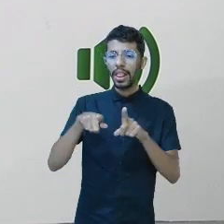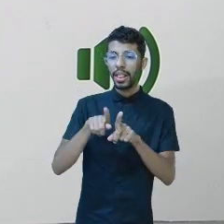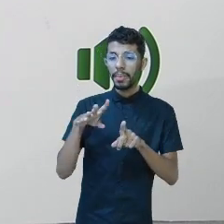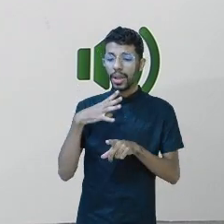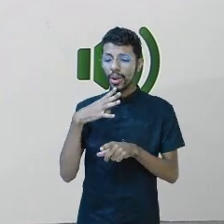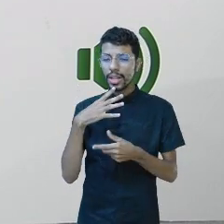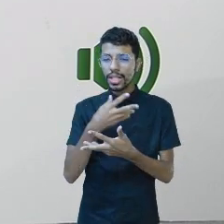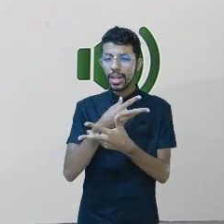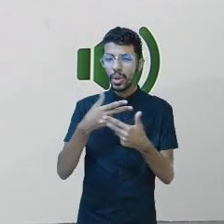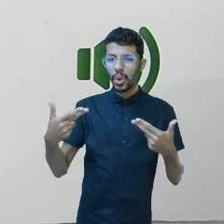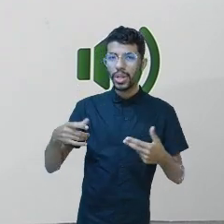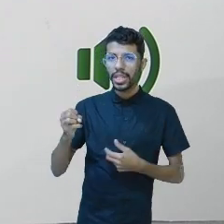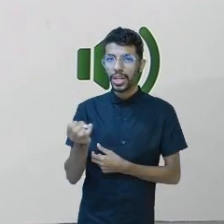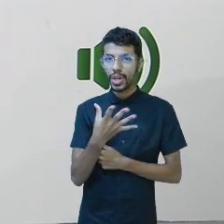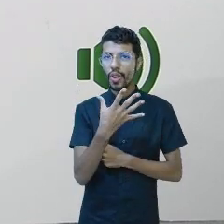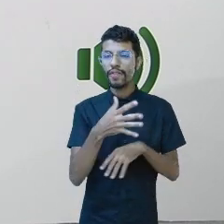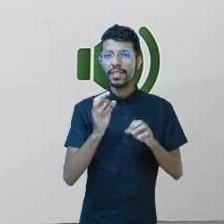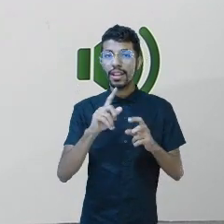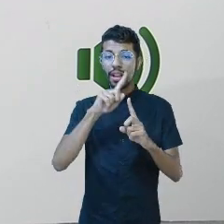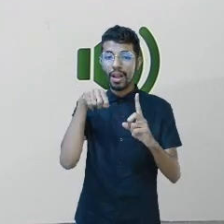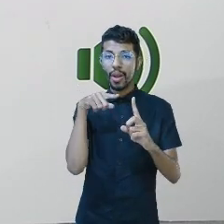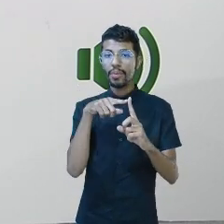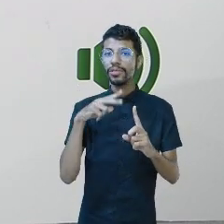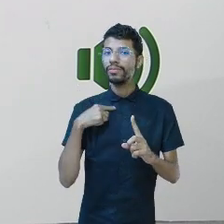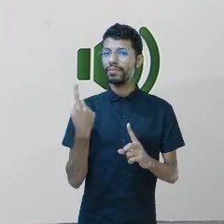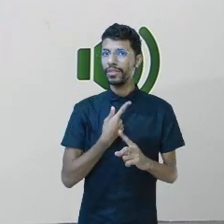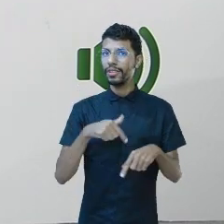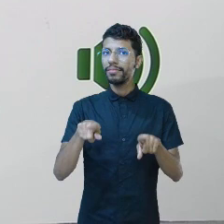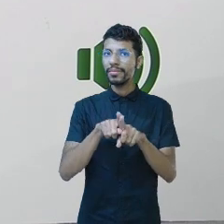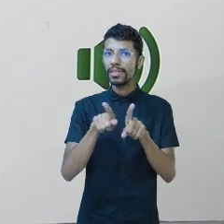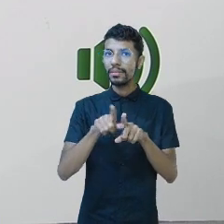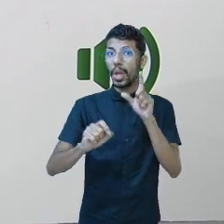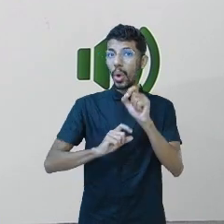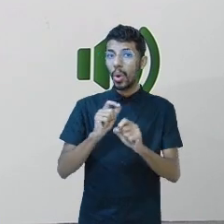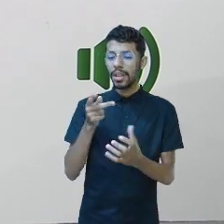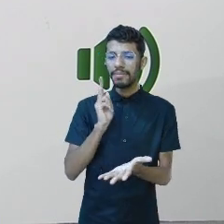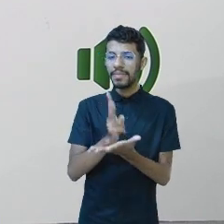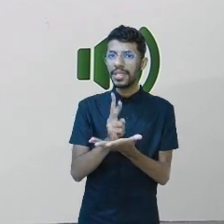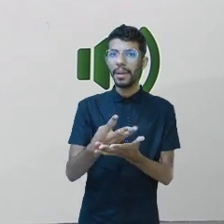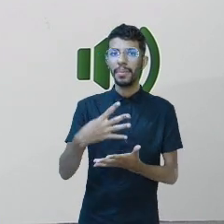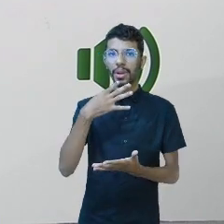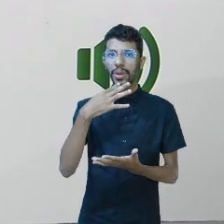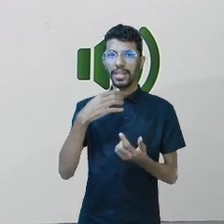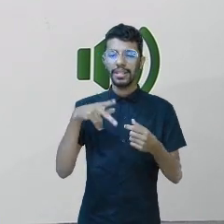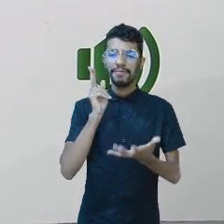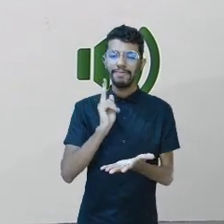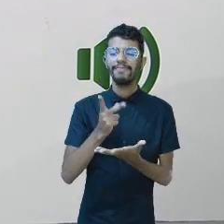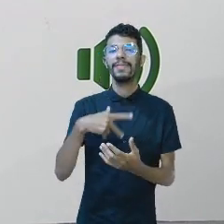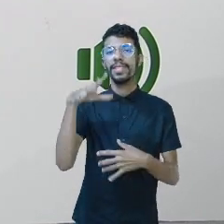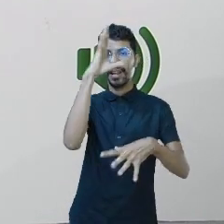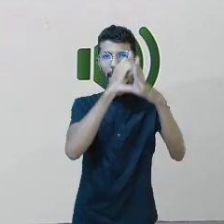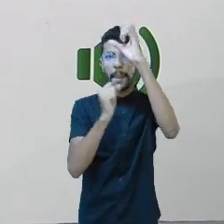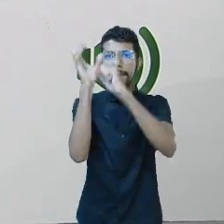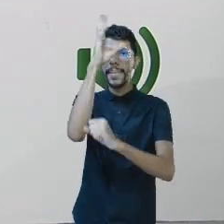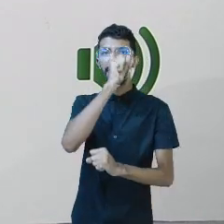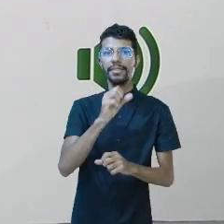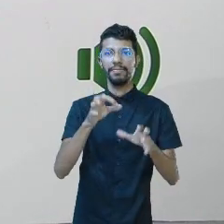o objetivo da gente também, sempre conhecer, sempre aprender. Então olha o que ele fala